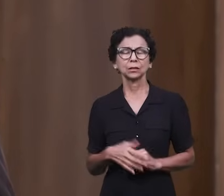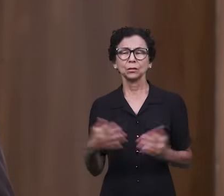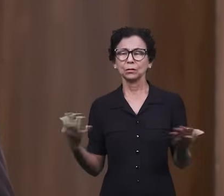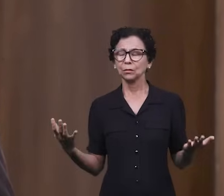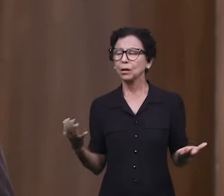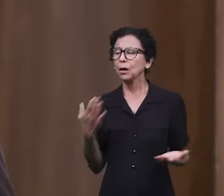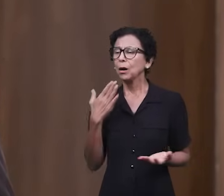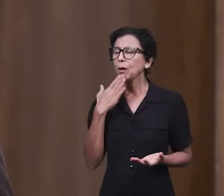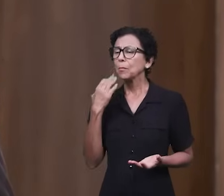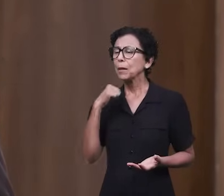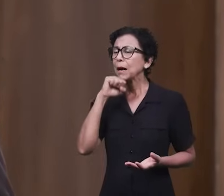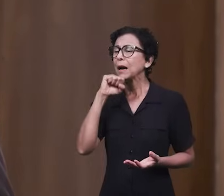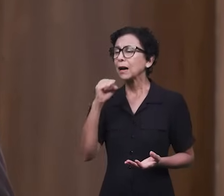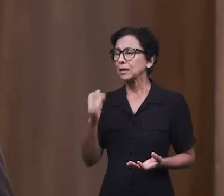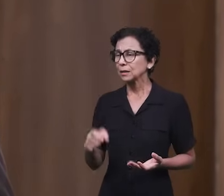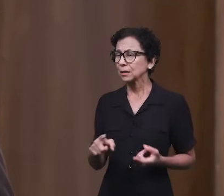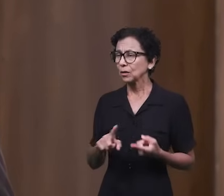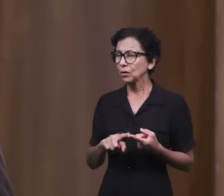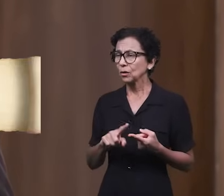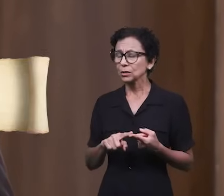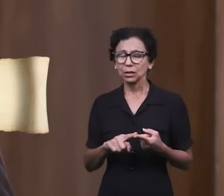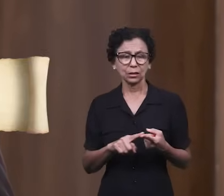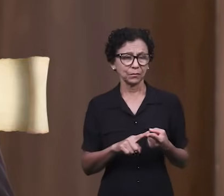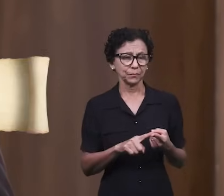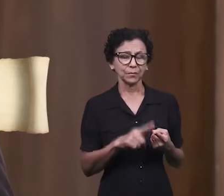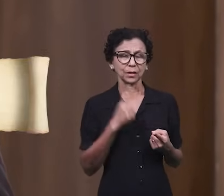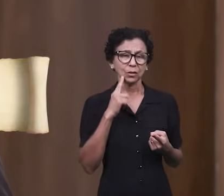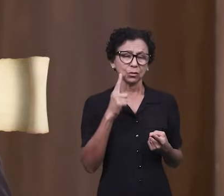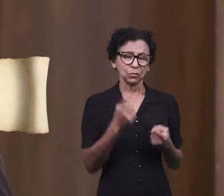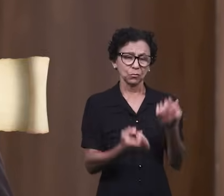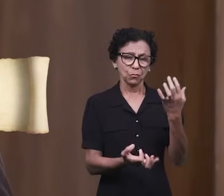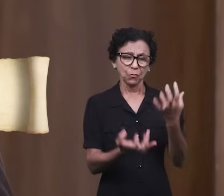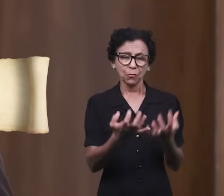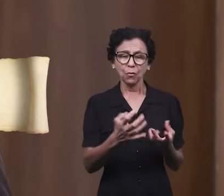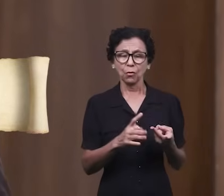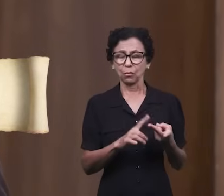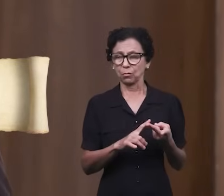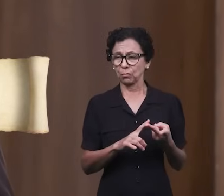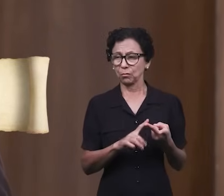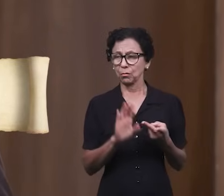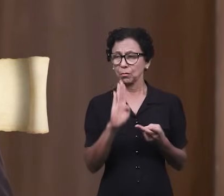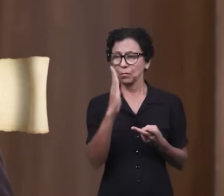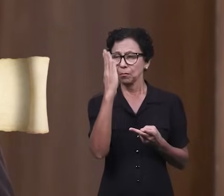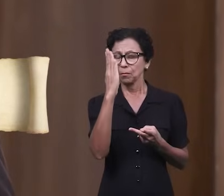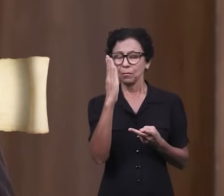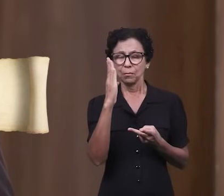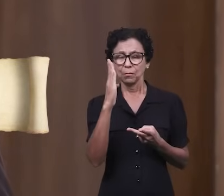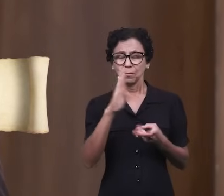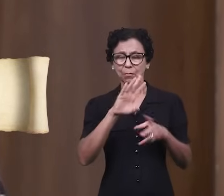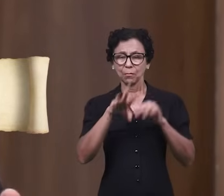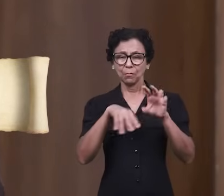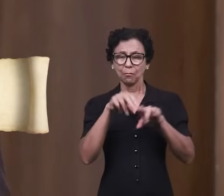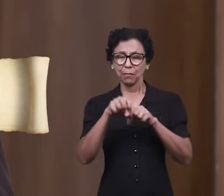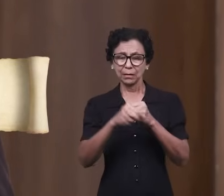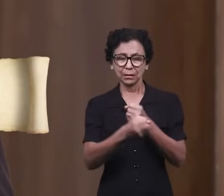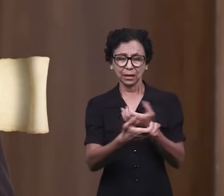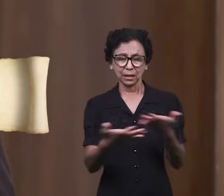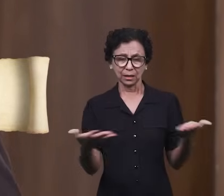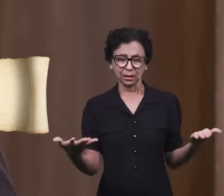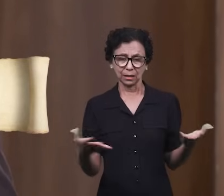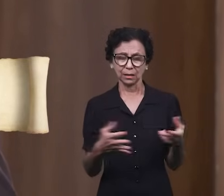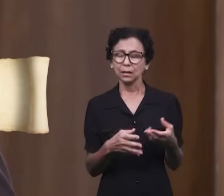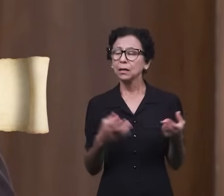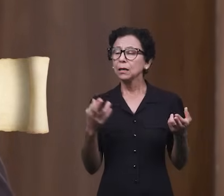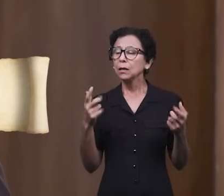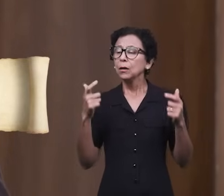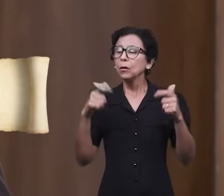tem fogo, não é? Eu tenho os elementos, tem a lenha, mas onde está o cordeiro? E aqui há